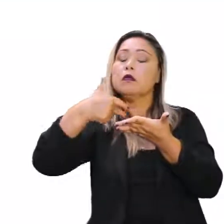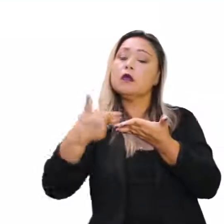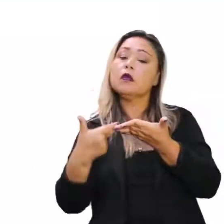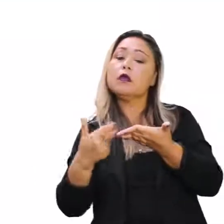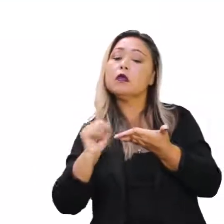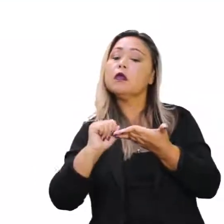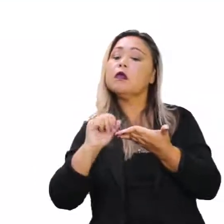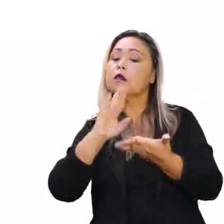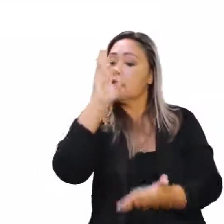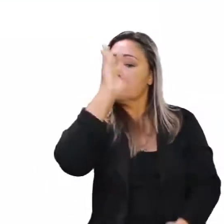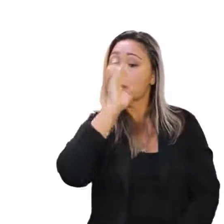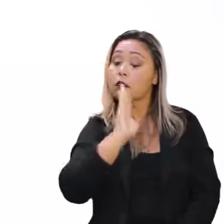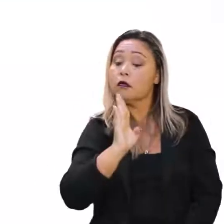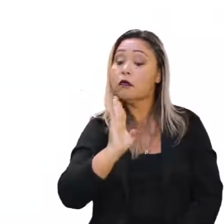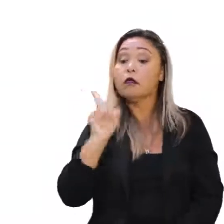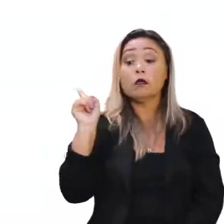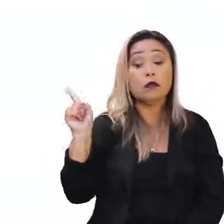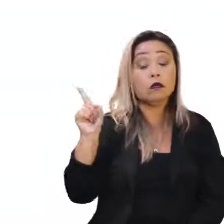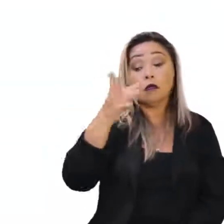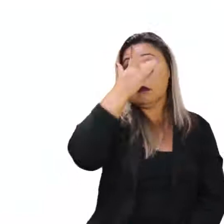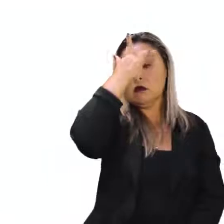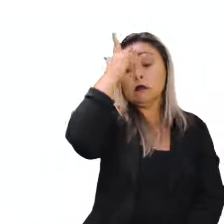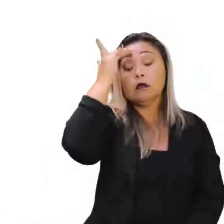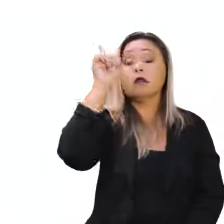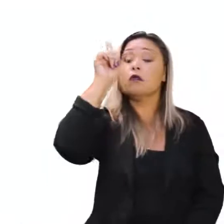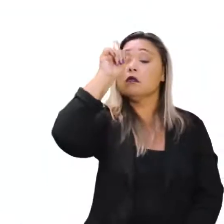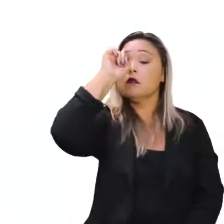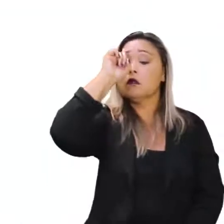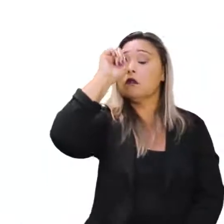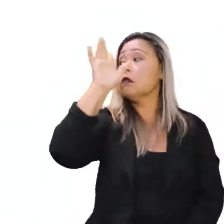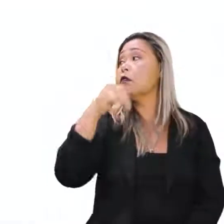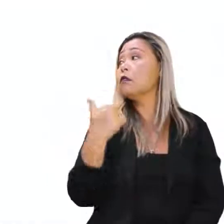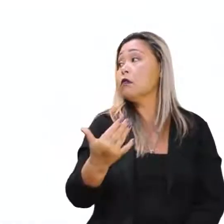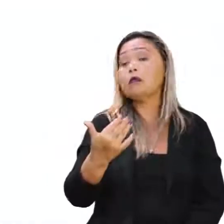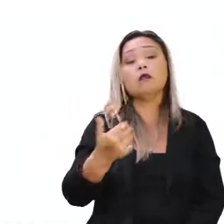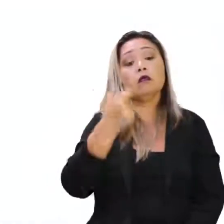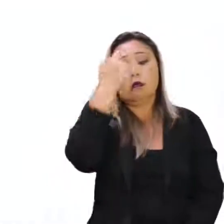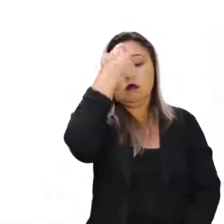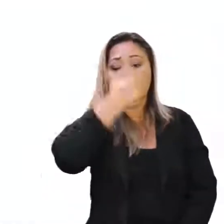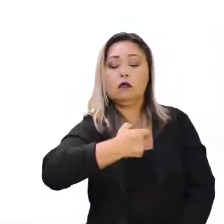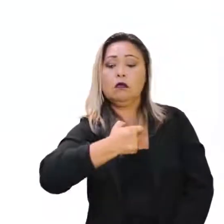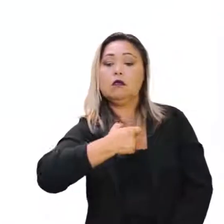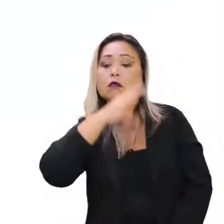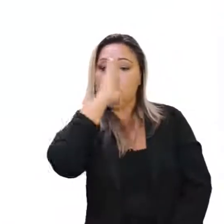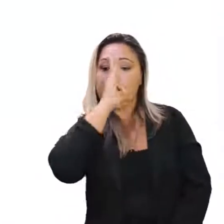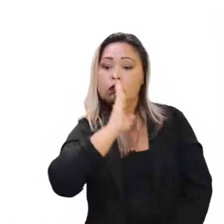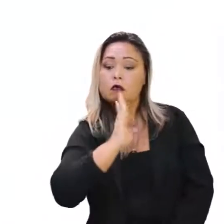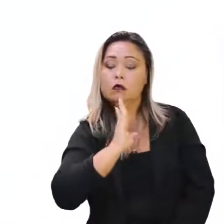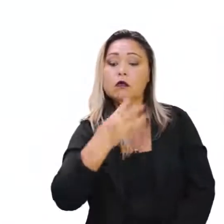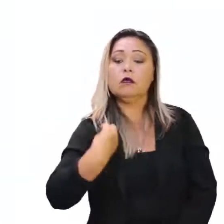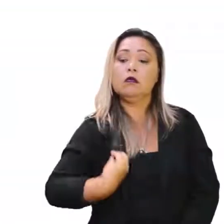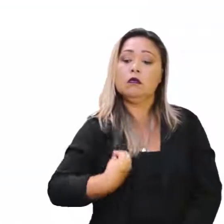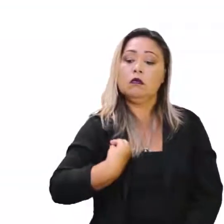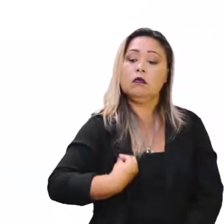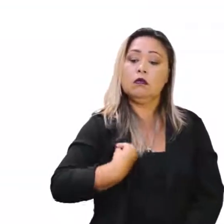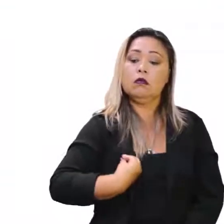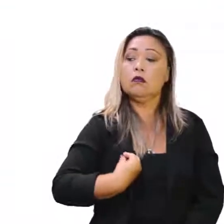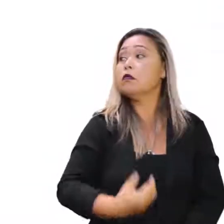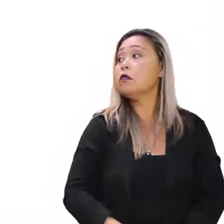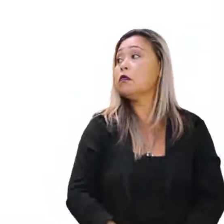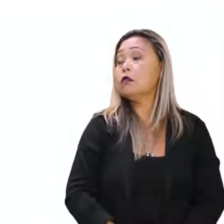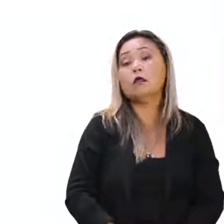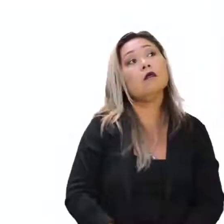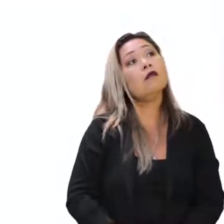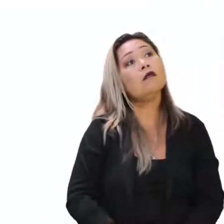Então, ele retratava ali também as pessoas no seu cotidiano, no seu, Personagens brasileiros, na né? sua vida mais comum, né?